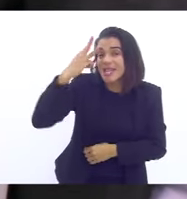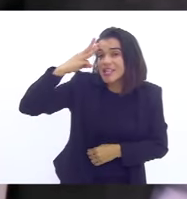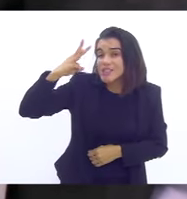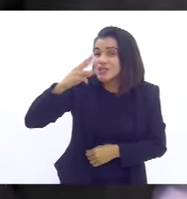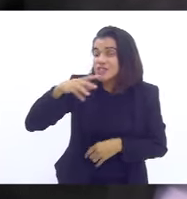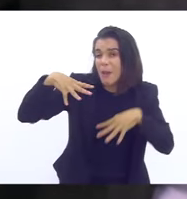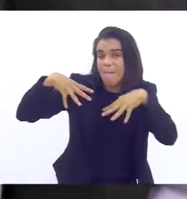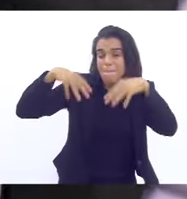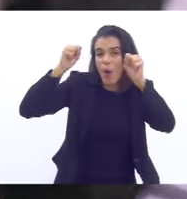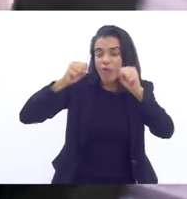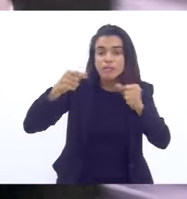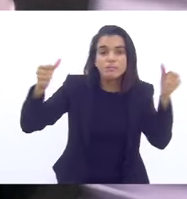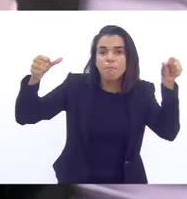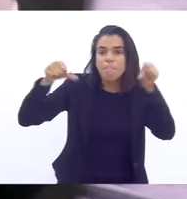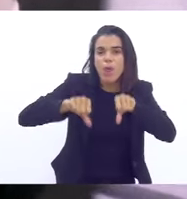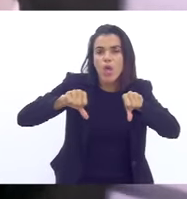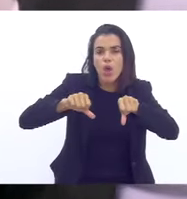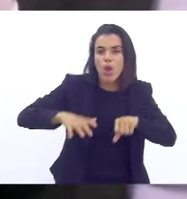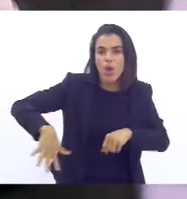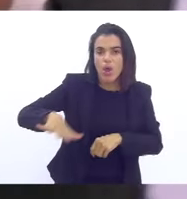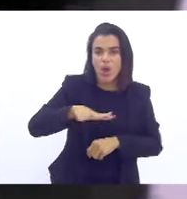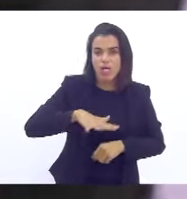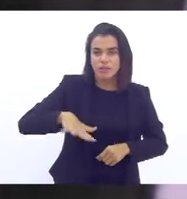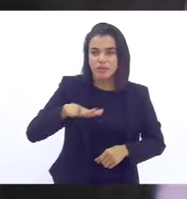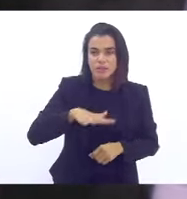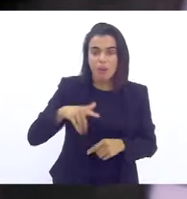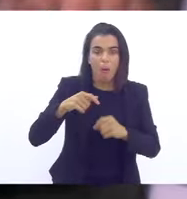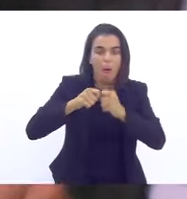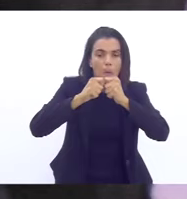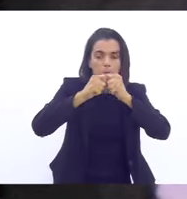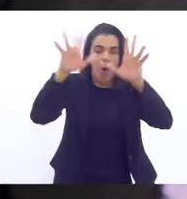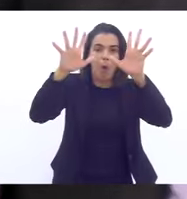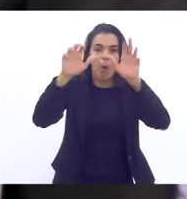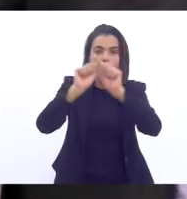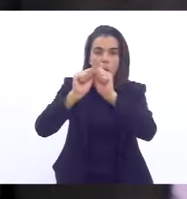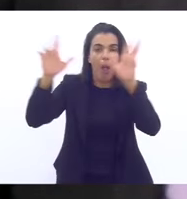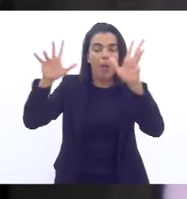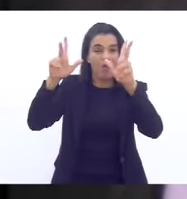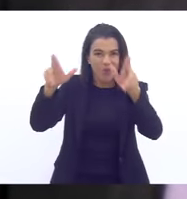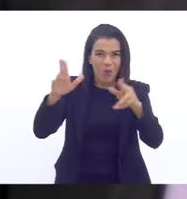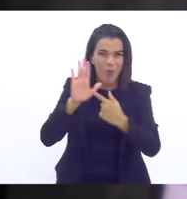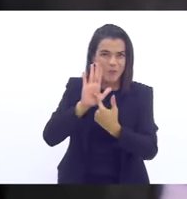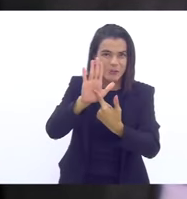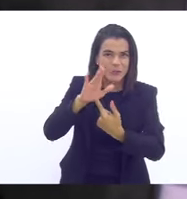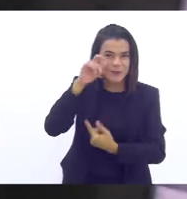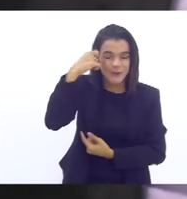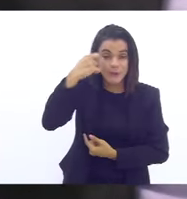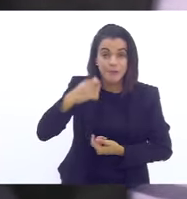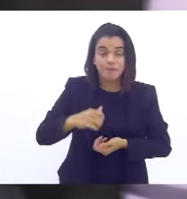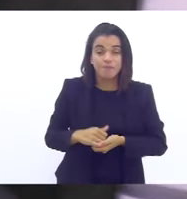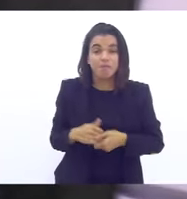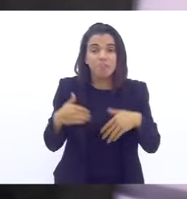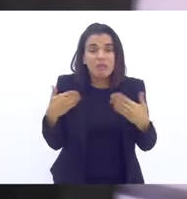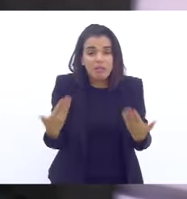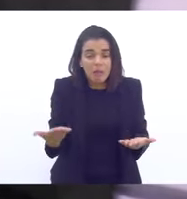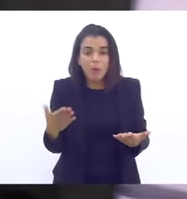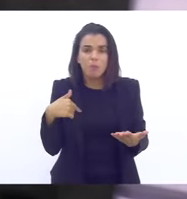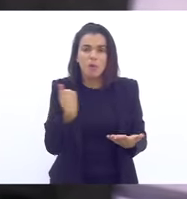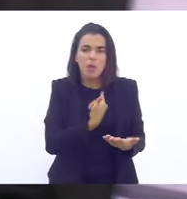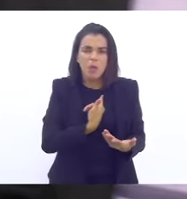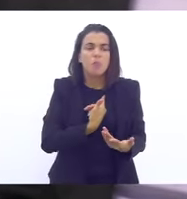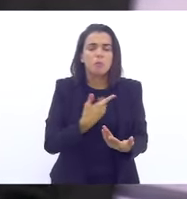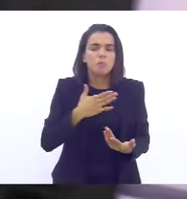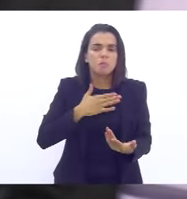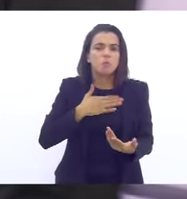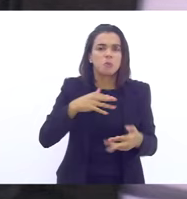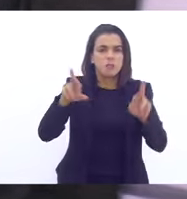luz, vocês pioraram, porque explodiram tudo, como eu mostrei no vídeo. Então, eu espero, senhor